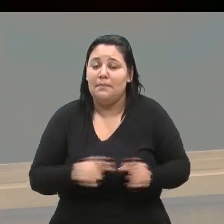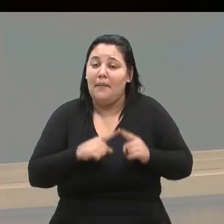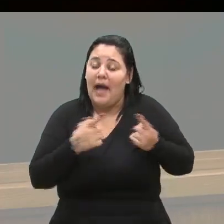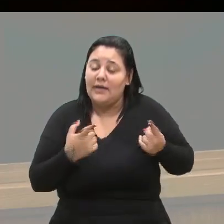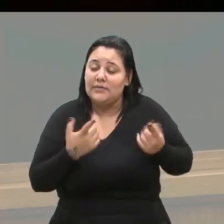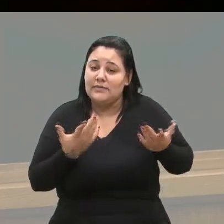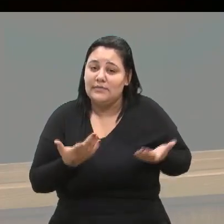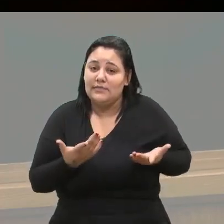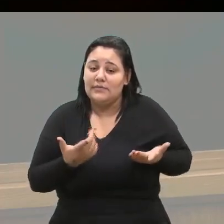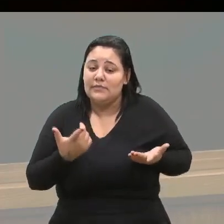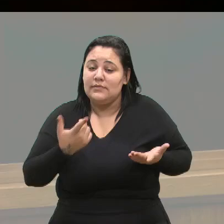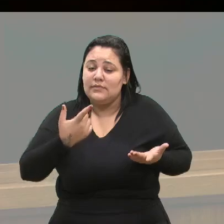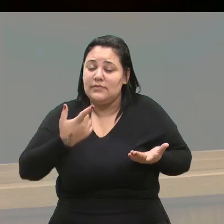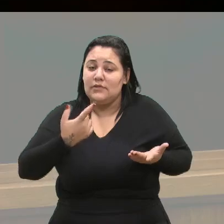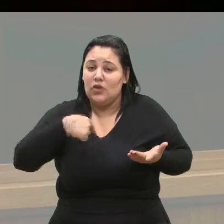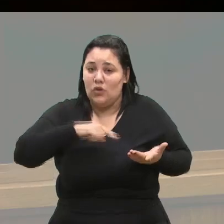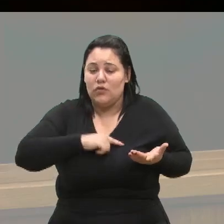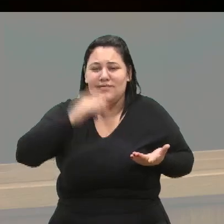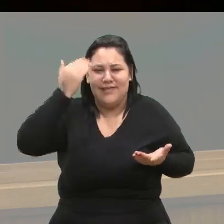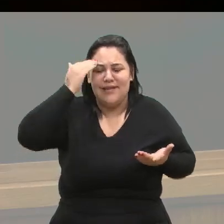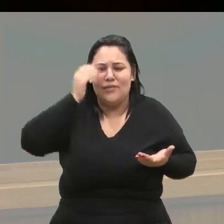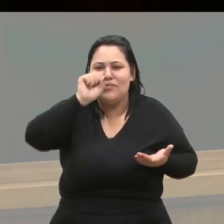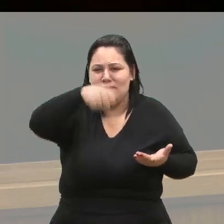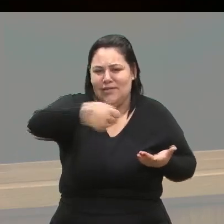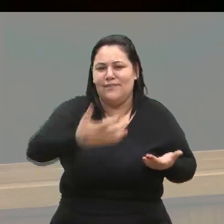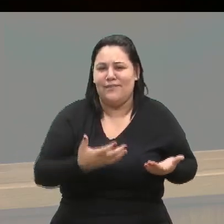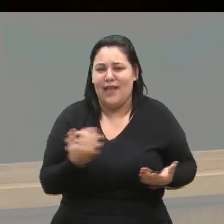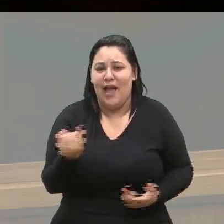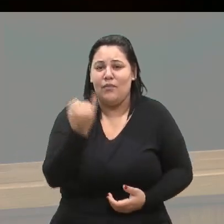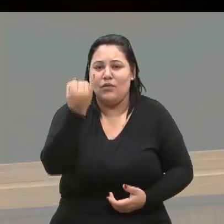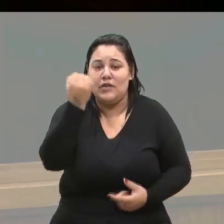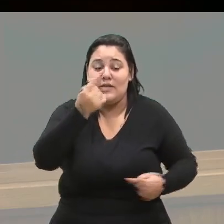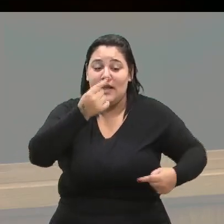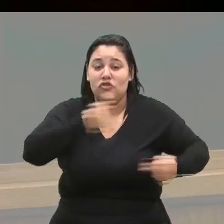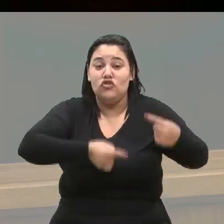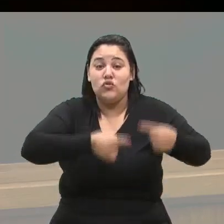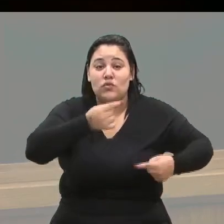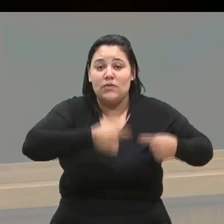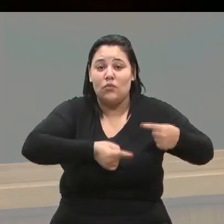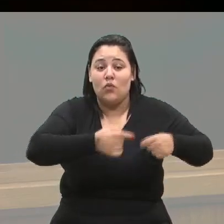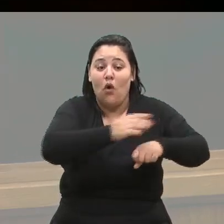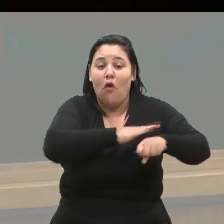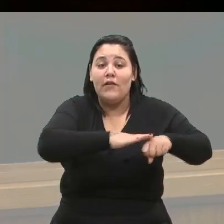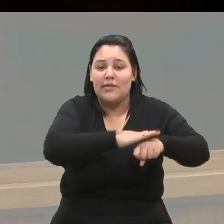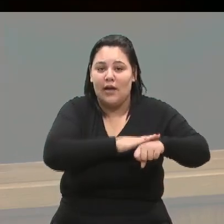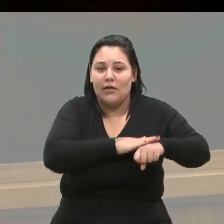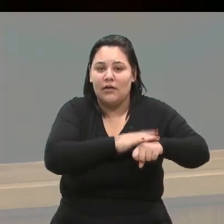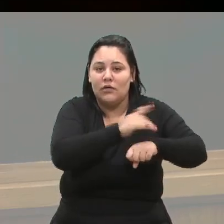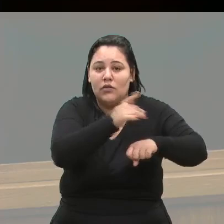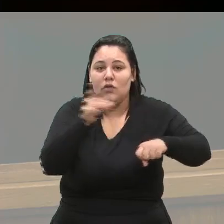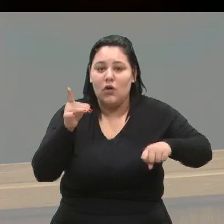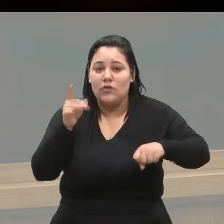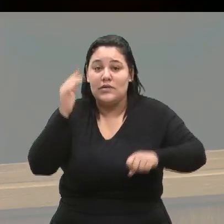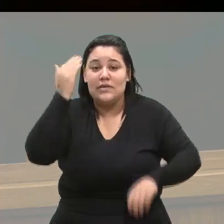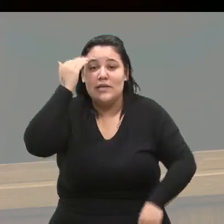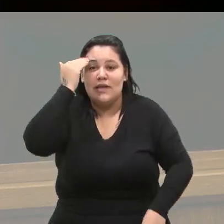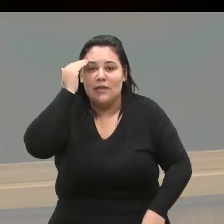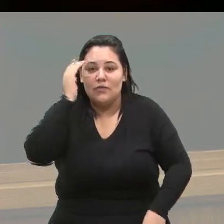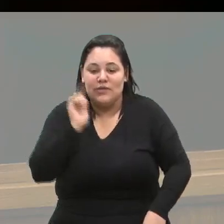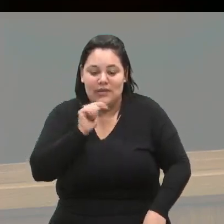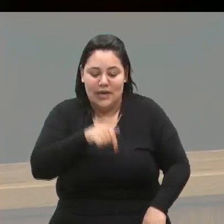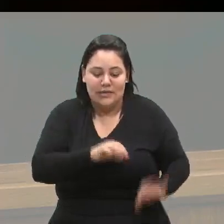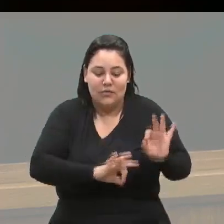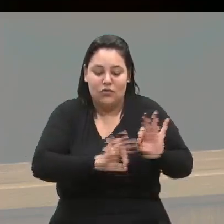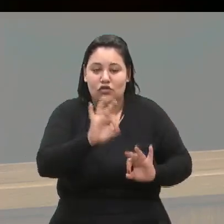Mas nós entendemos a importância do debate. Nós entendemos que este projeto